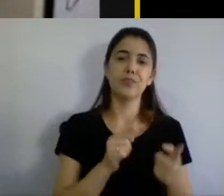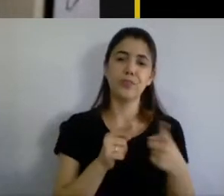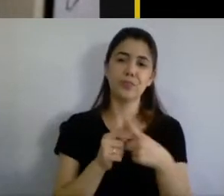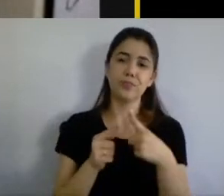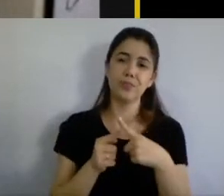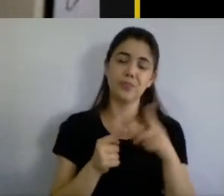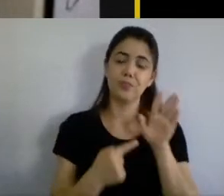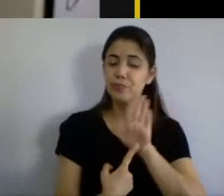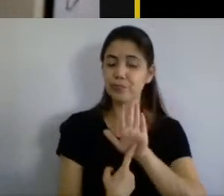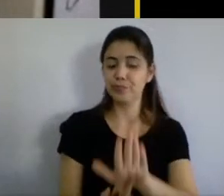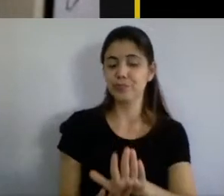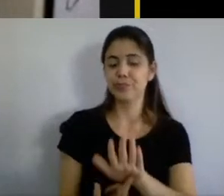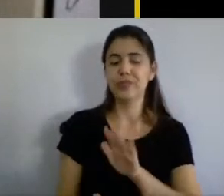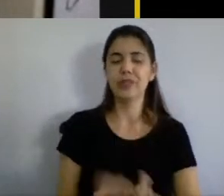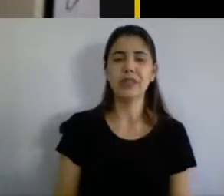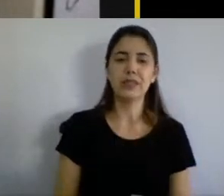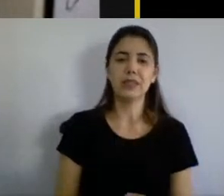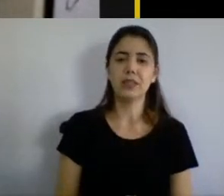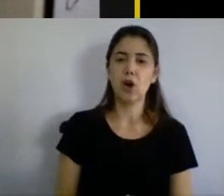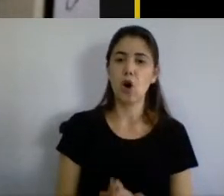você procure